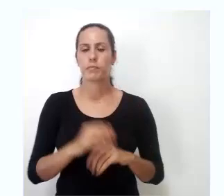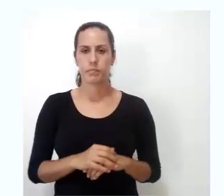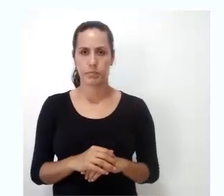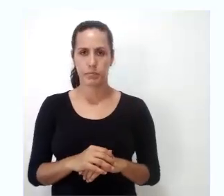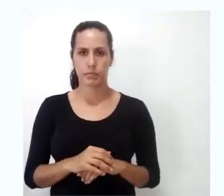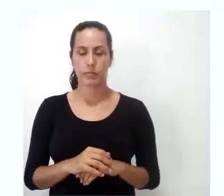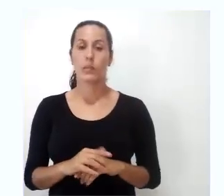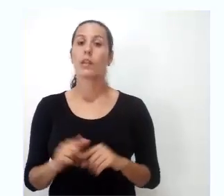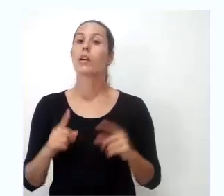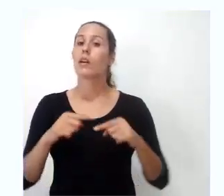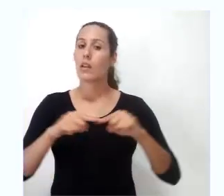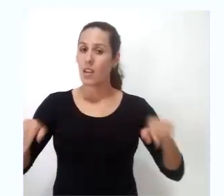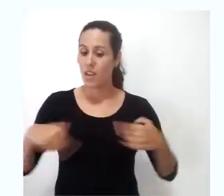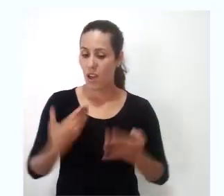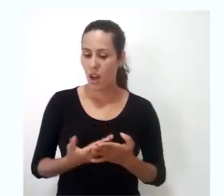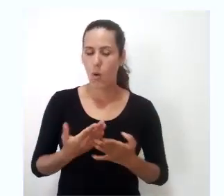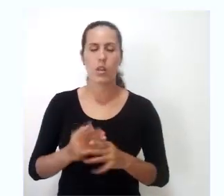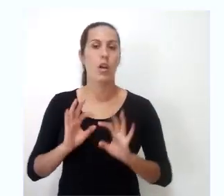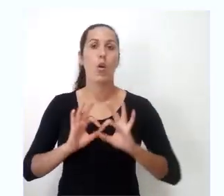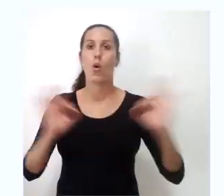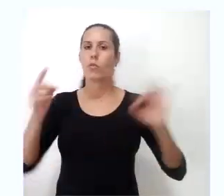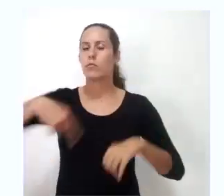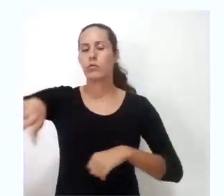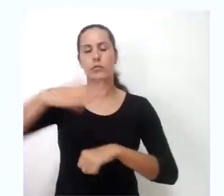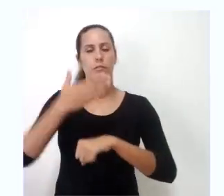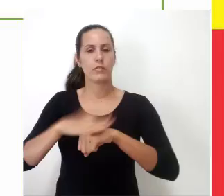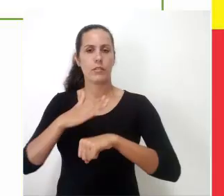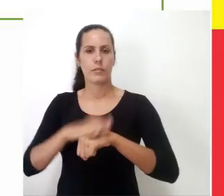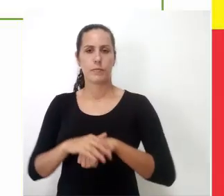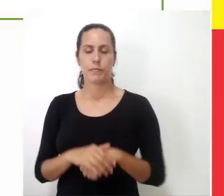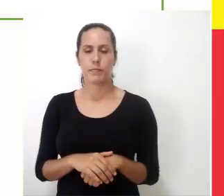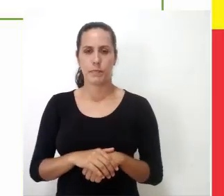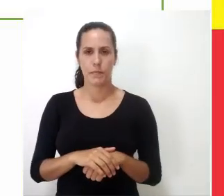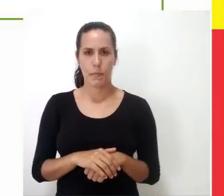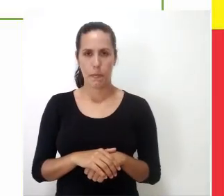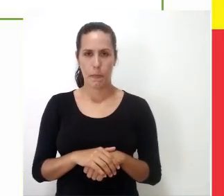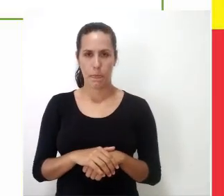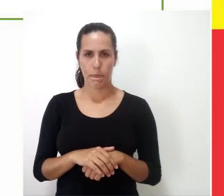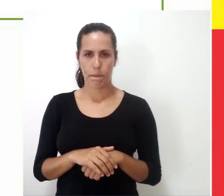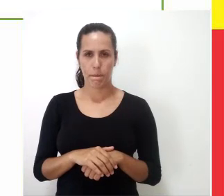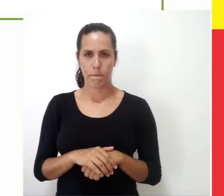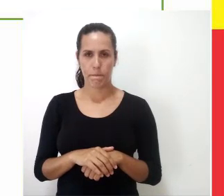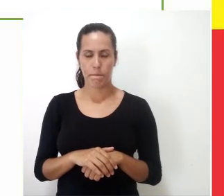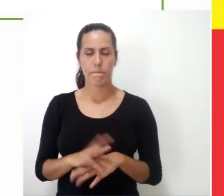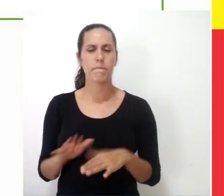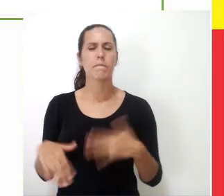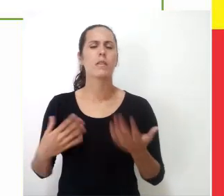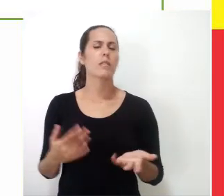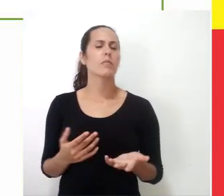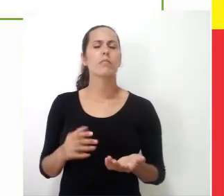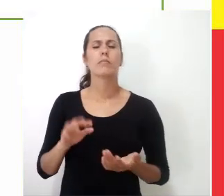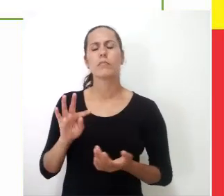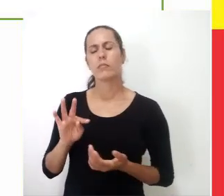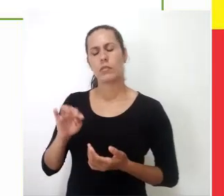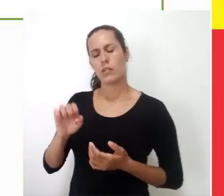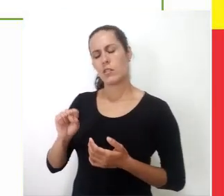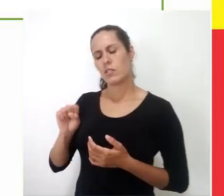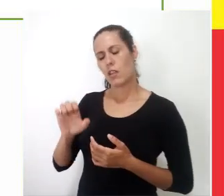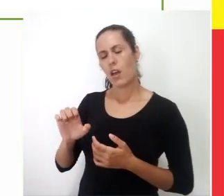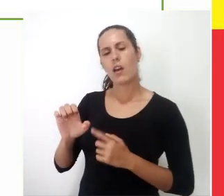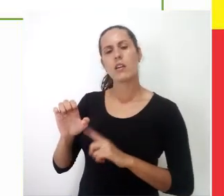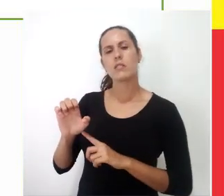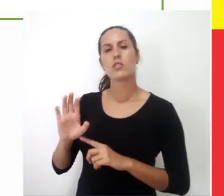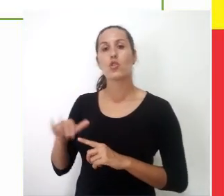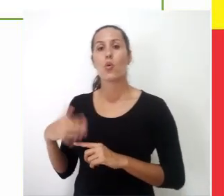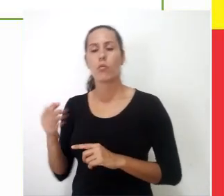ambiente propício para isso, certo? Vamos lá. Então aqui nós temos tese. O que é a tese? Tese